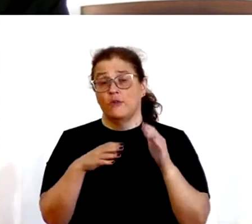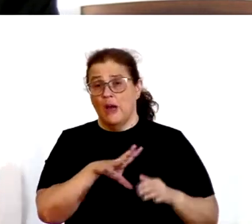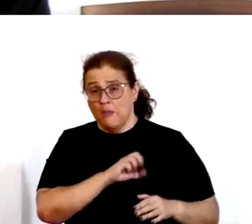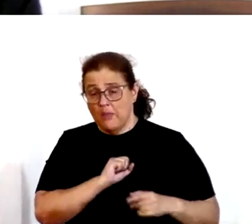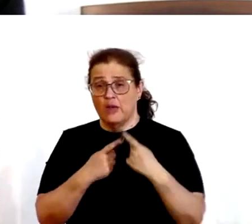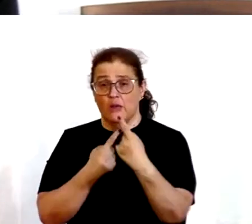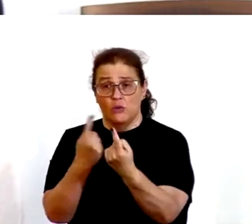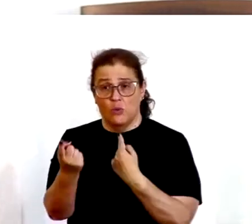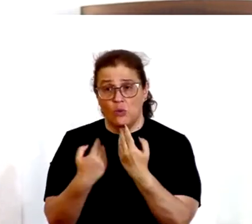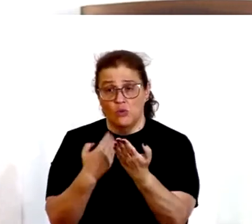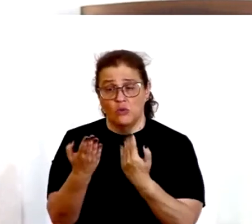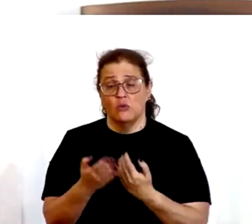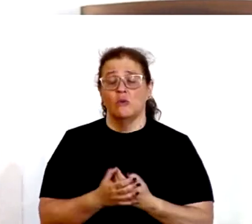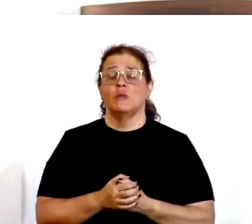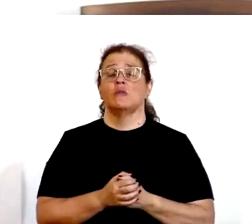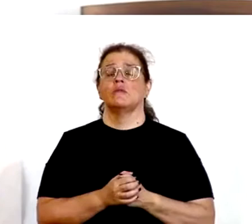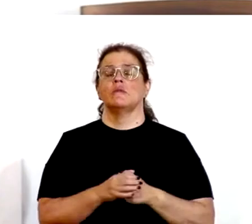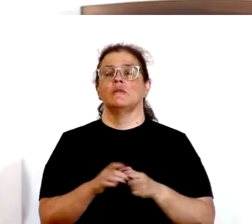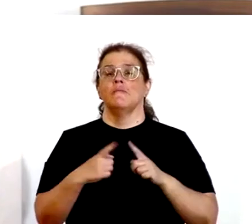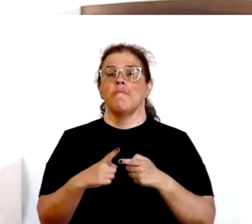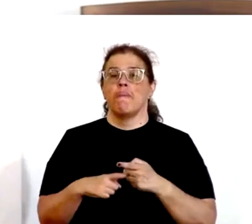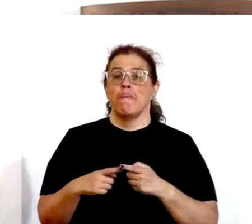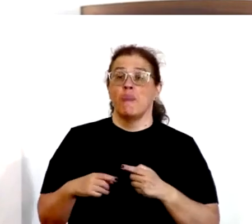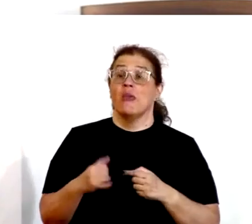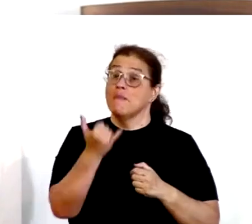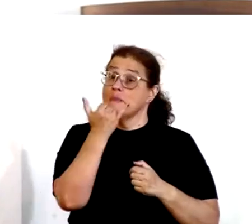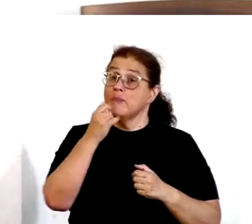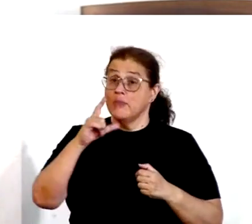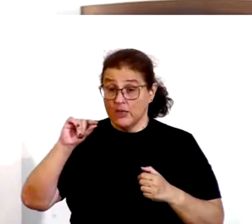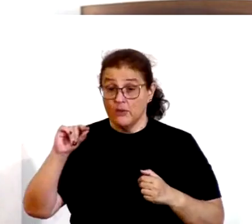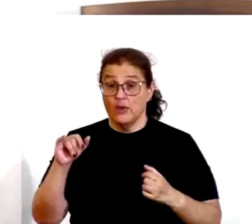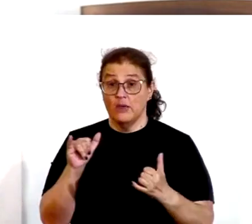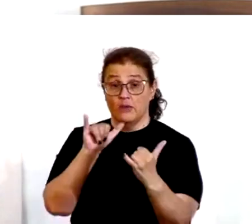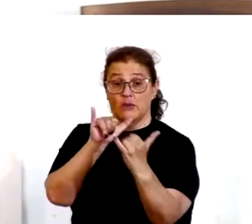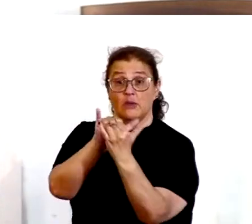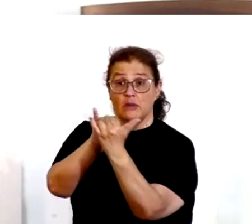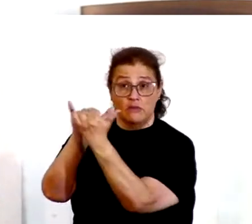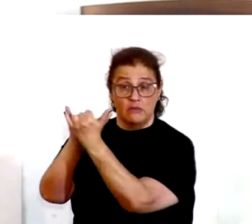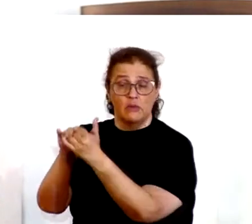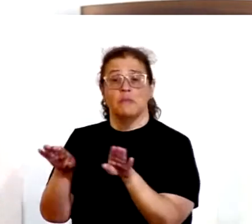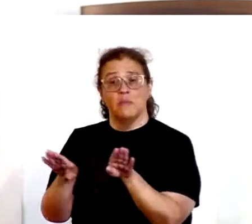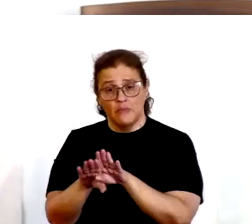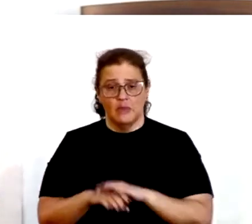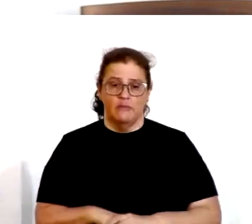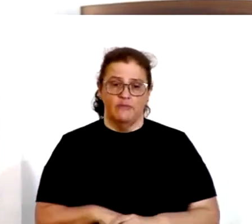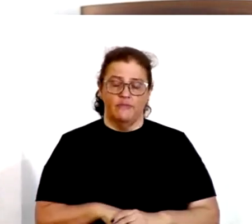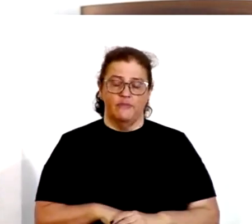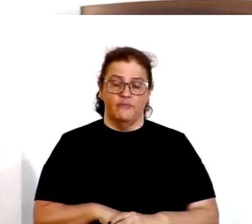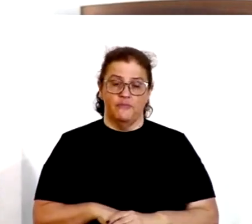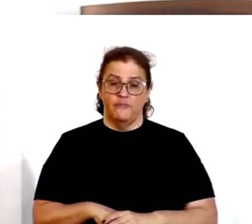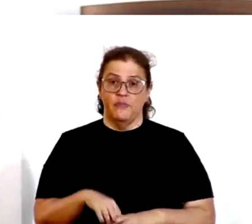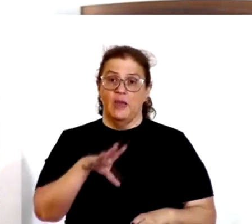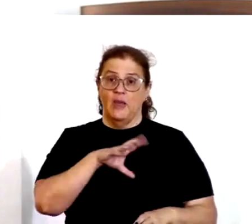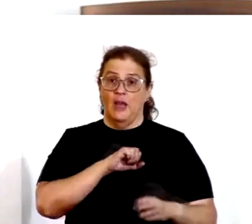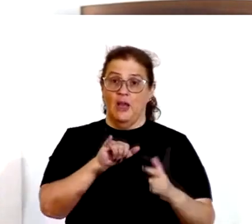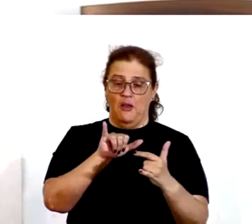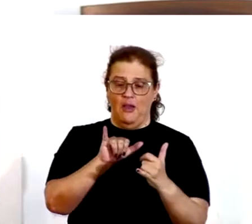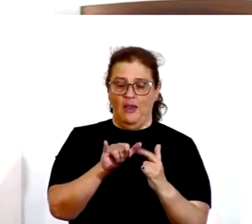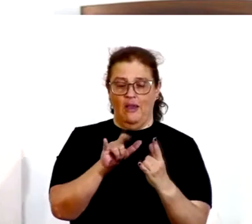Cristo vos perdoou. Entenderam? Sede, pois, imitadores de Deus. Faz sentido